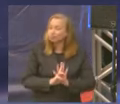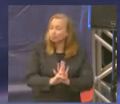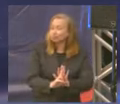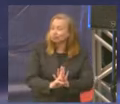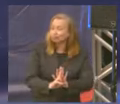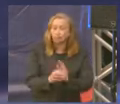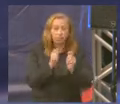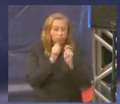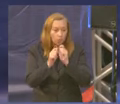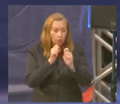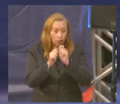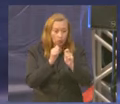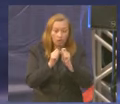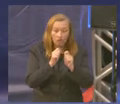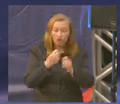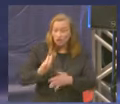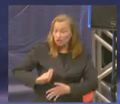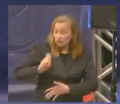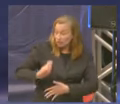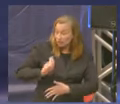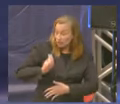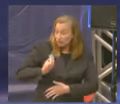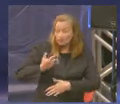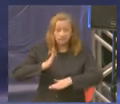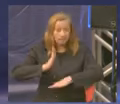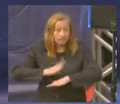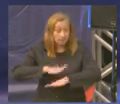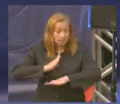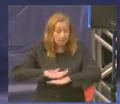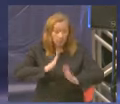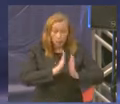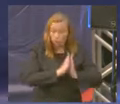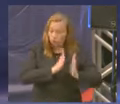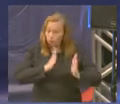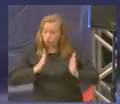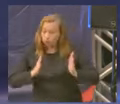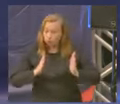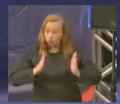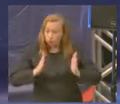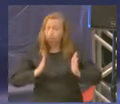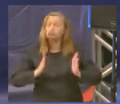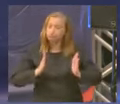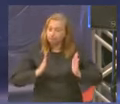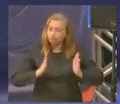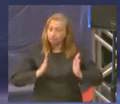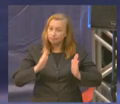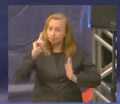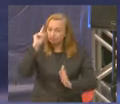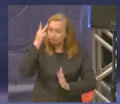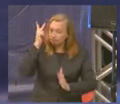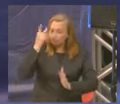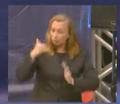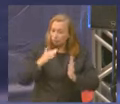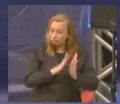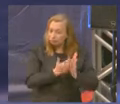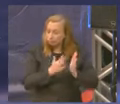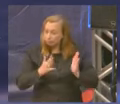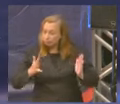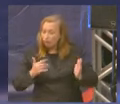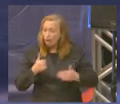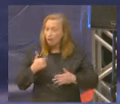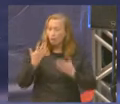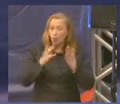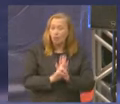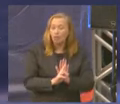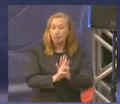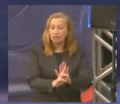os jornalistas que vivem nesse tempo cronológico, nesse tempo histórico. Eu